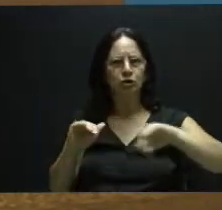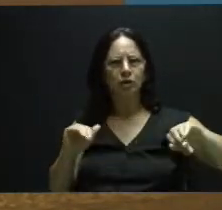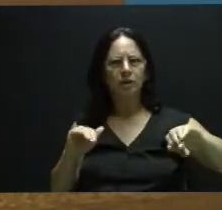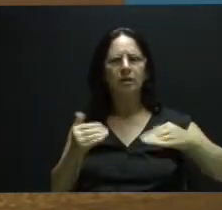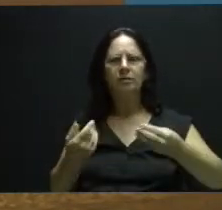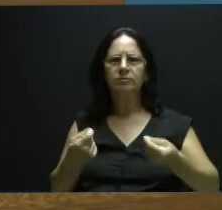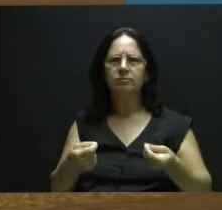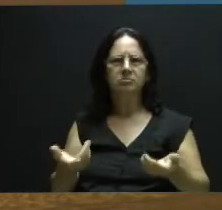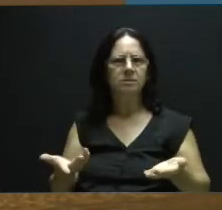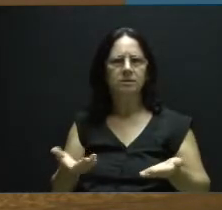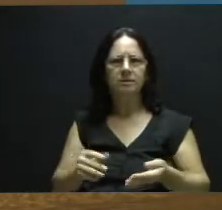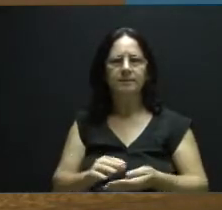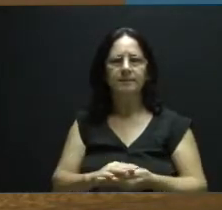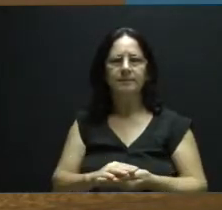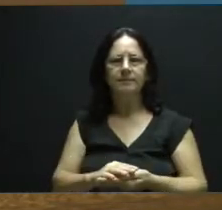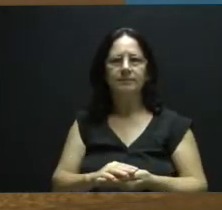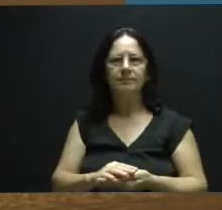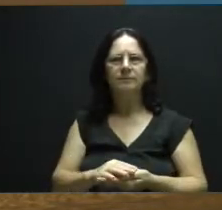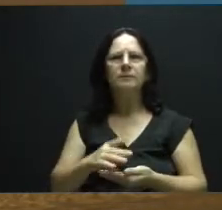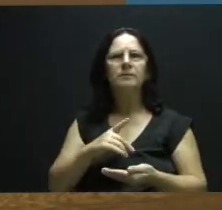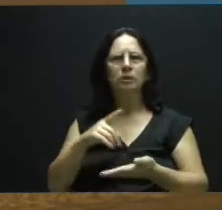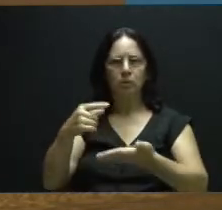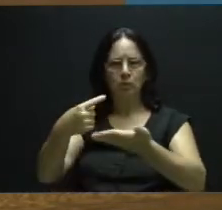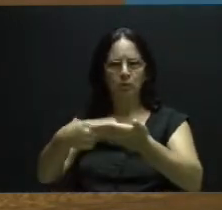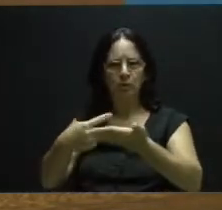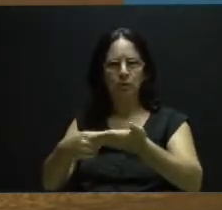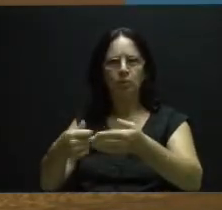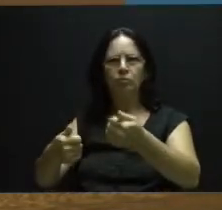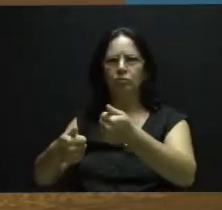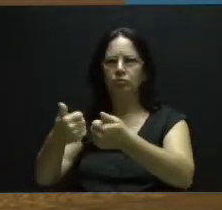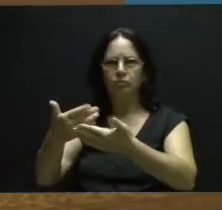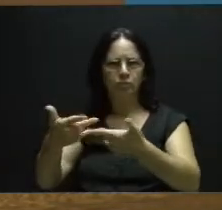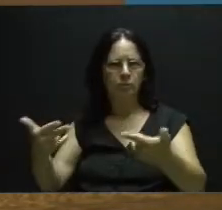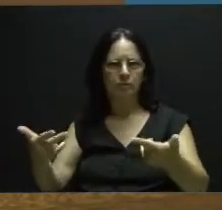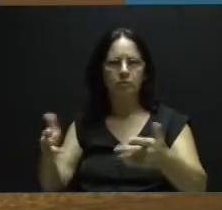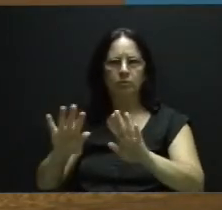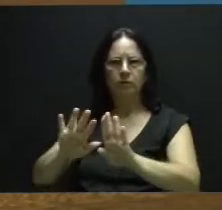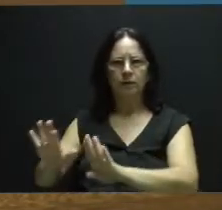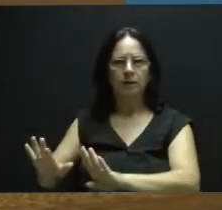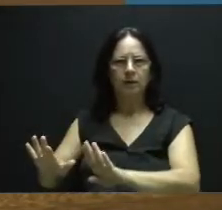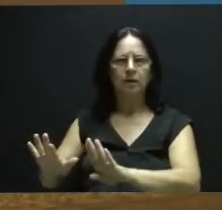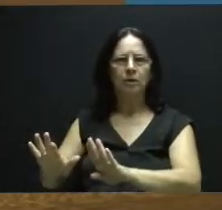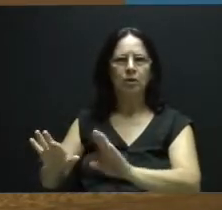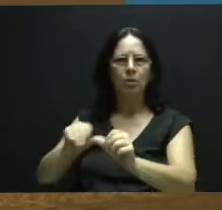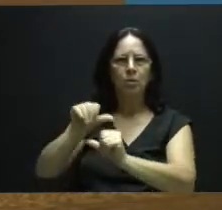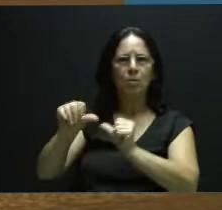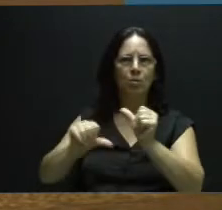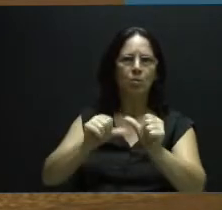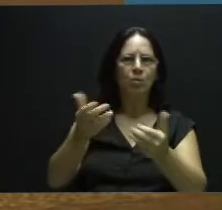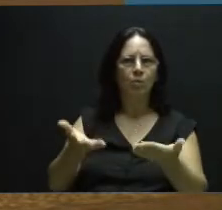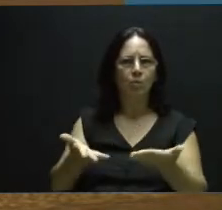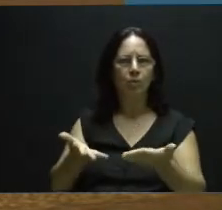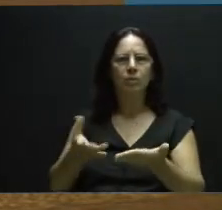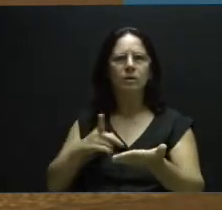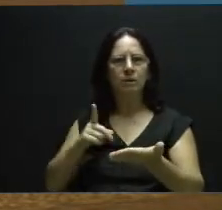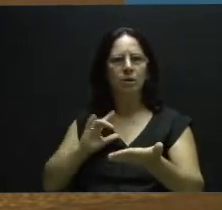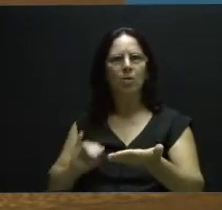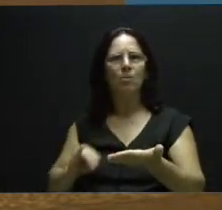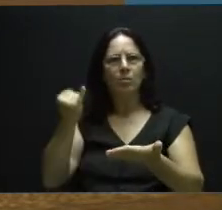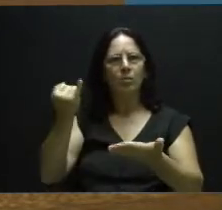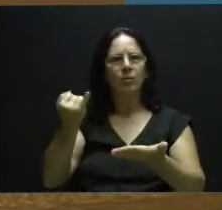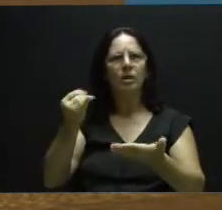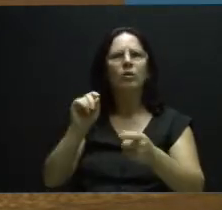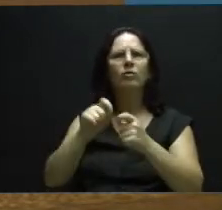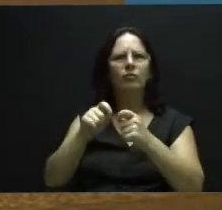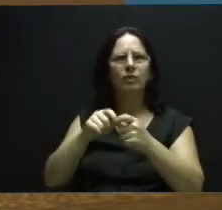tem se num se a um compromisso com o jogador em se deixe ele mas mude a tática pra ele ter o aproveitamento senão